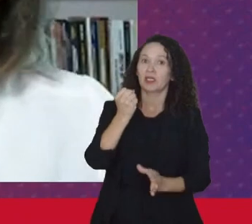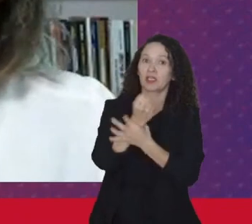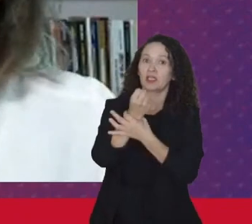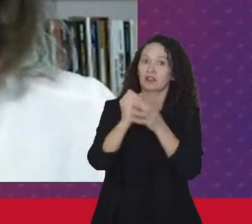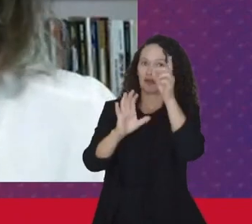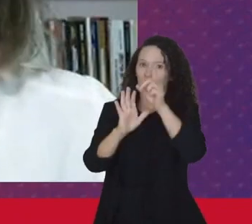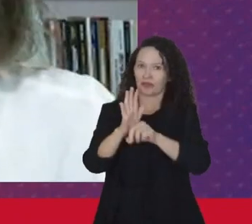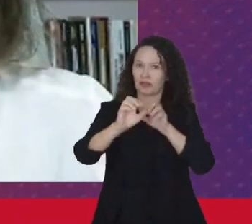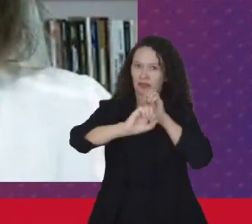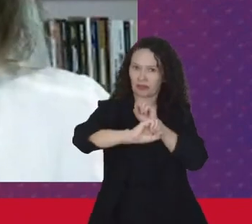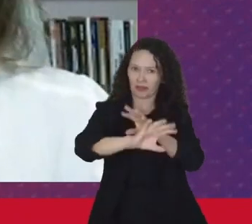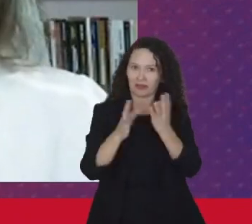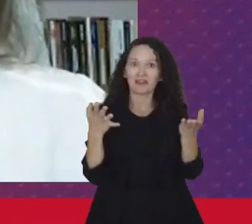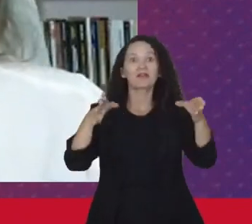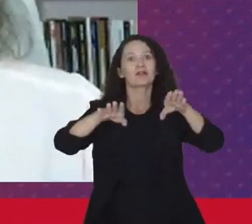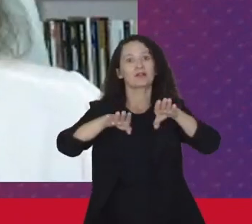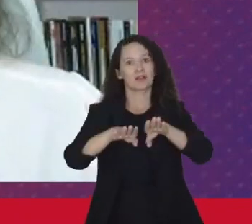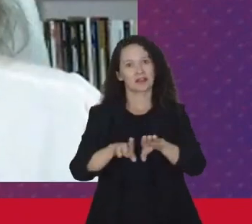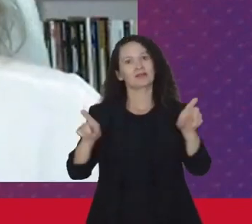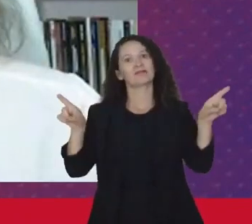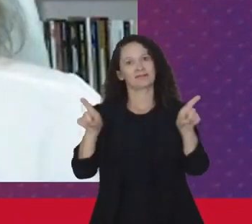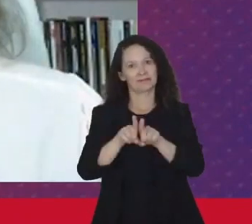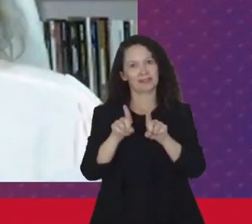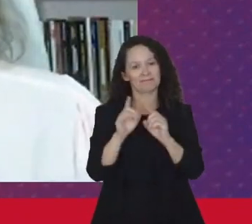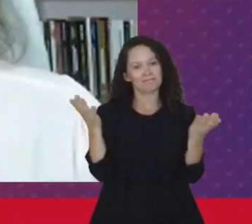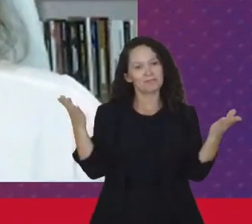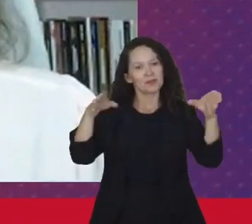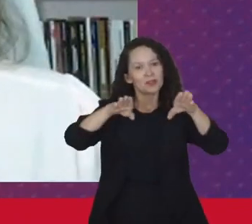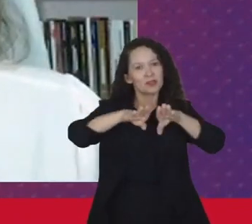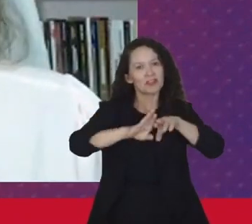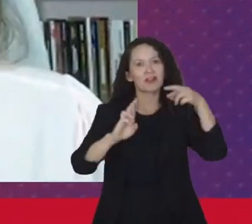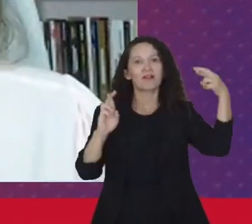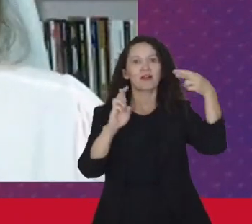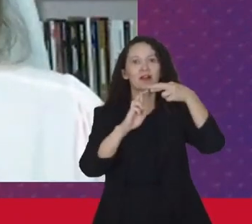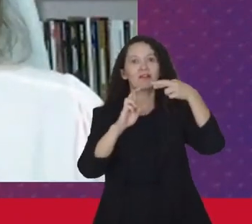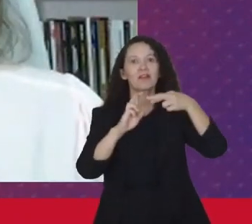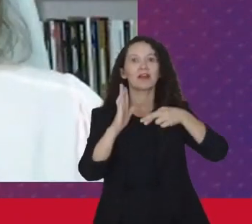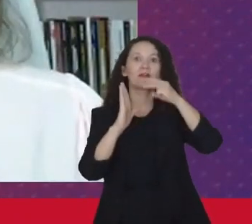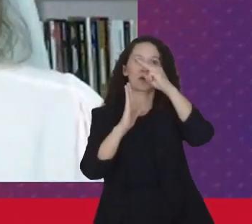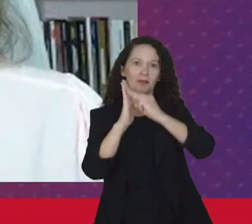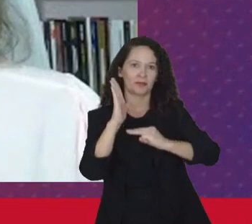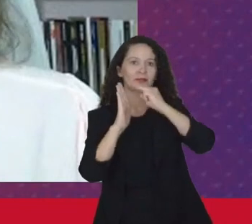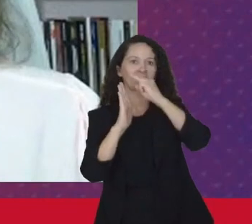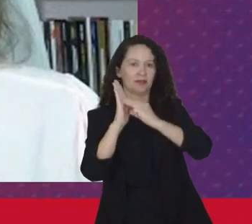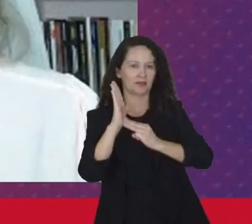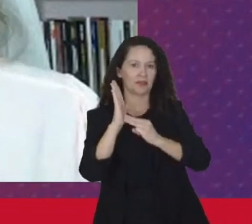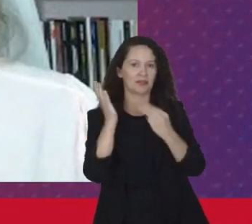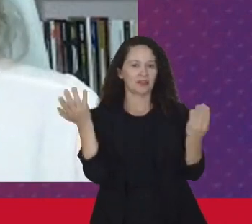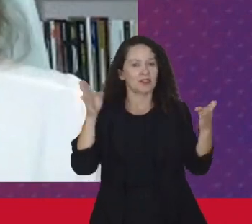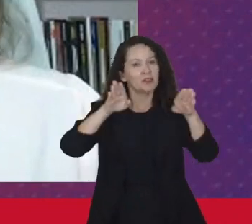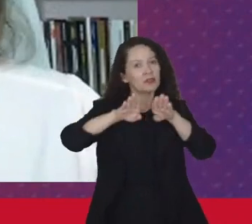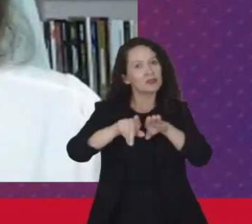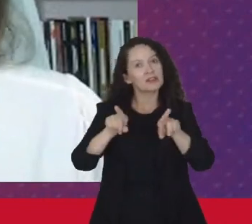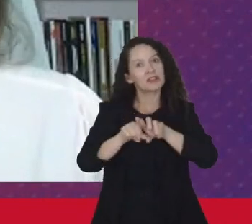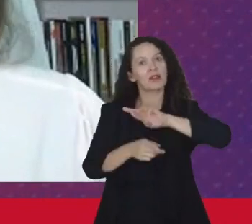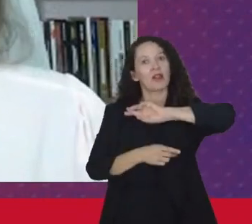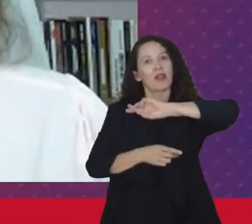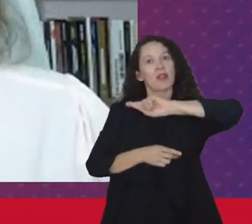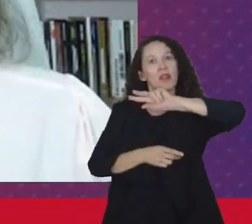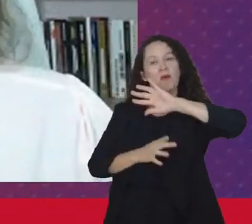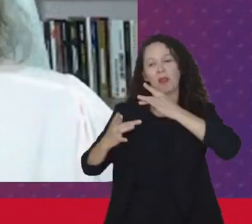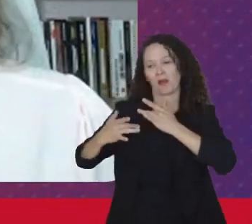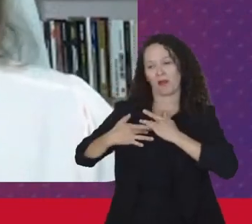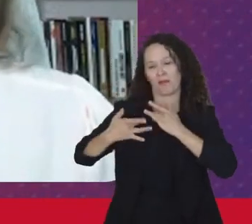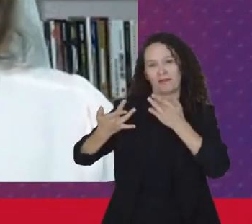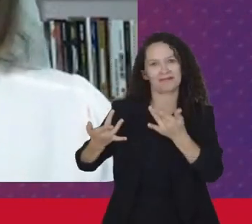direito à educação inclusiva. E inclusão não se refere a uma metodologia. A inclusão também não é